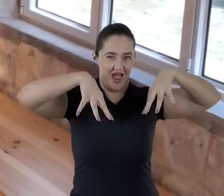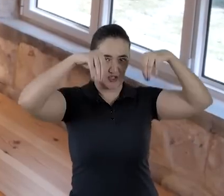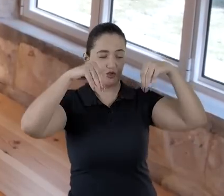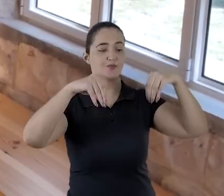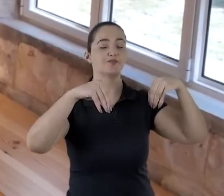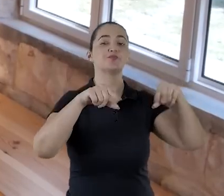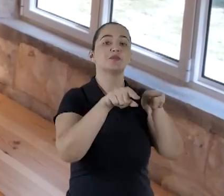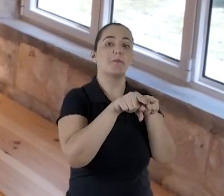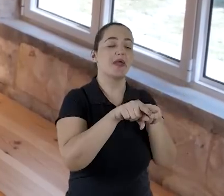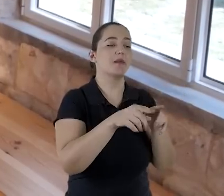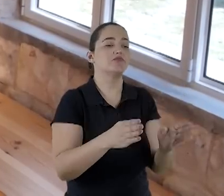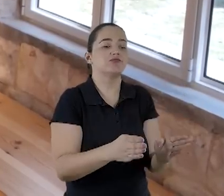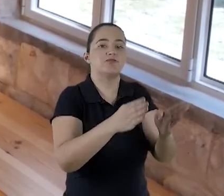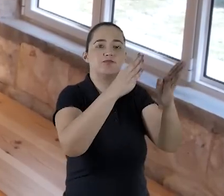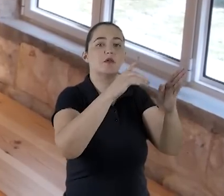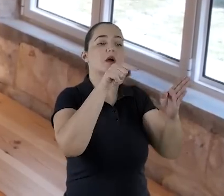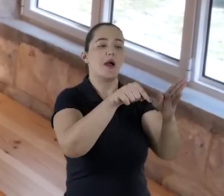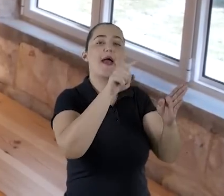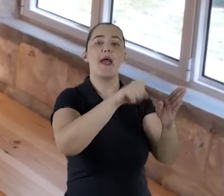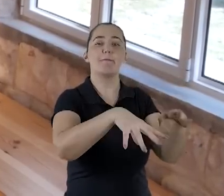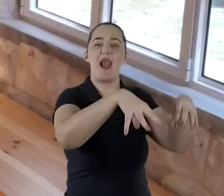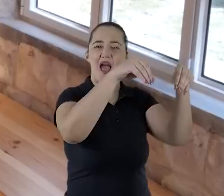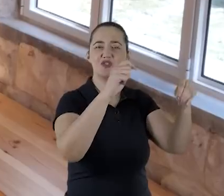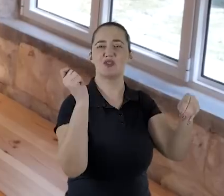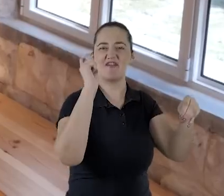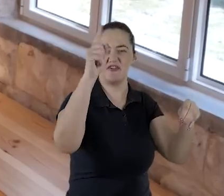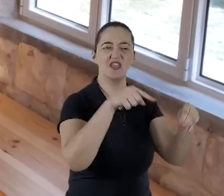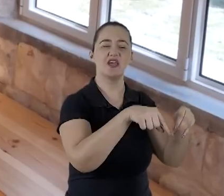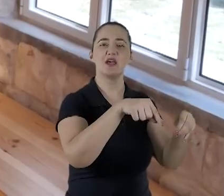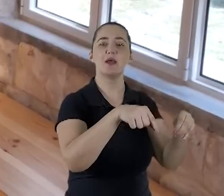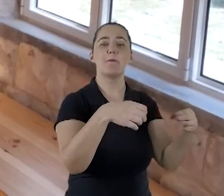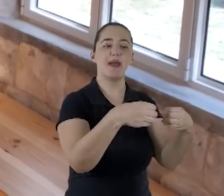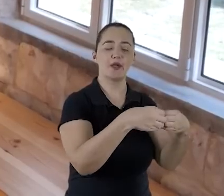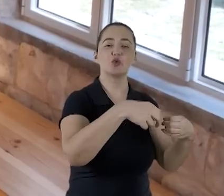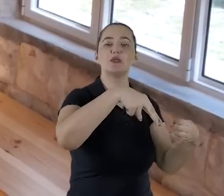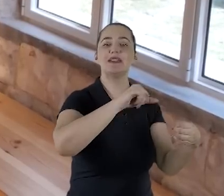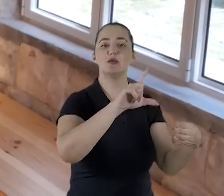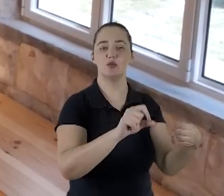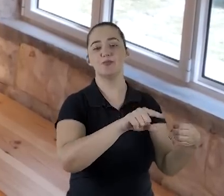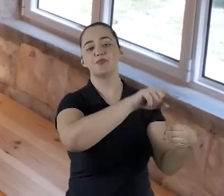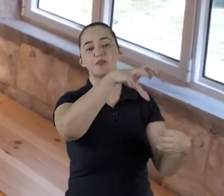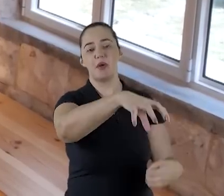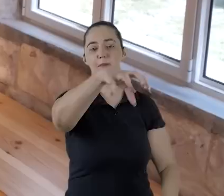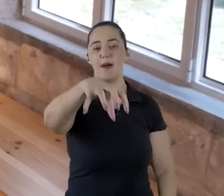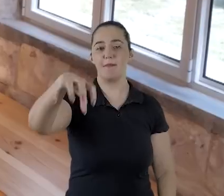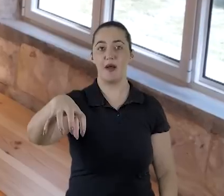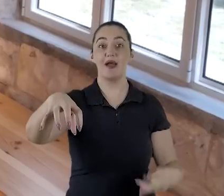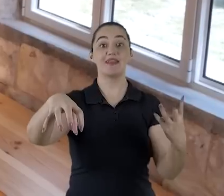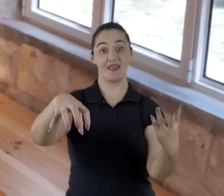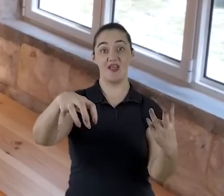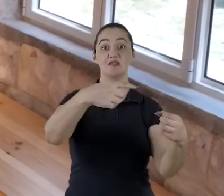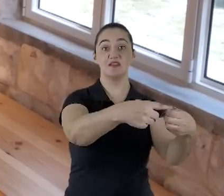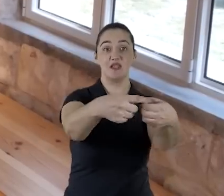a fortaleza do Milo, que talvez foi a edificação do palácio de Davi, que ele ampliou, embelezou, e essas três cidades,